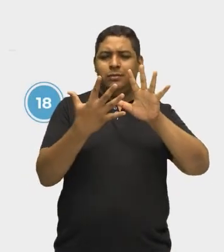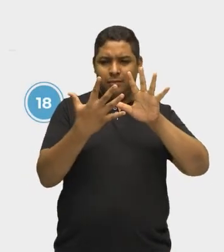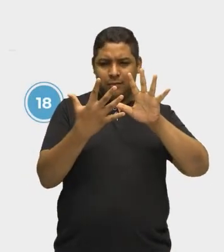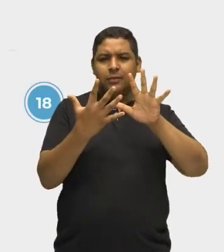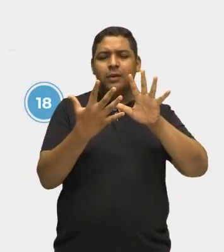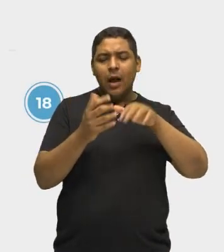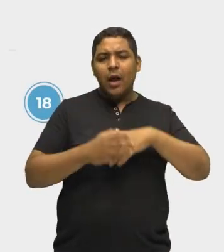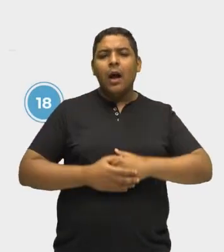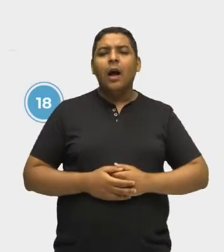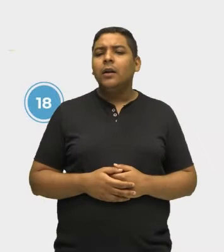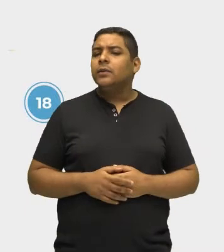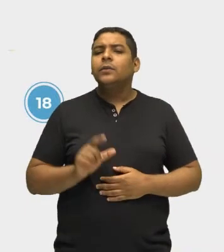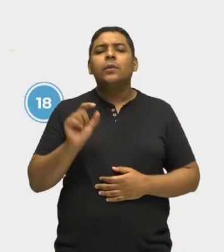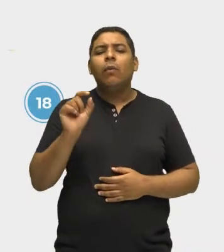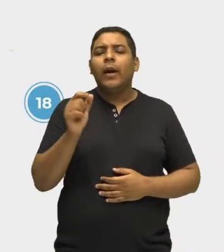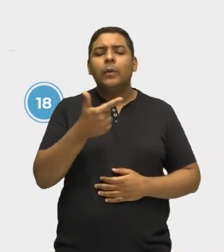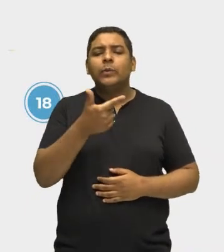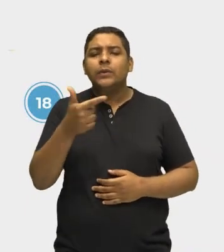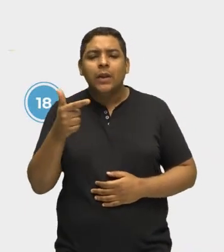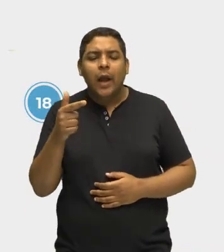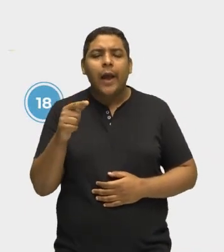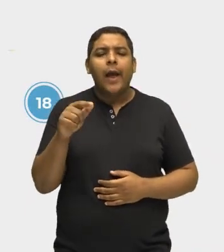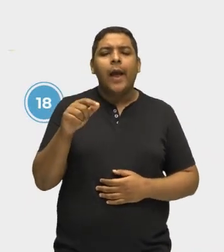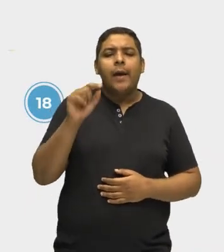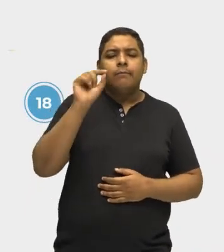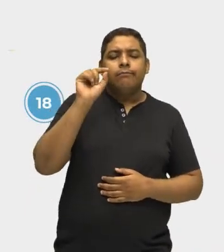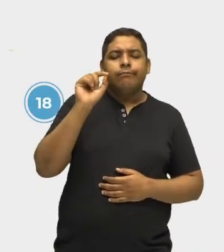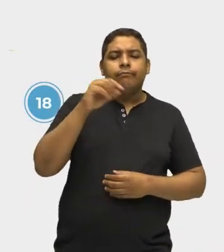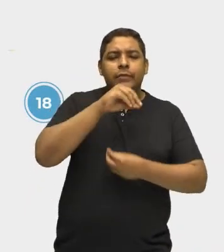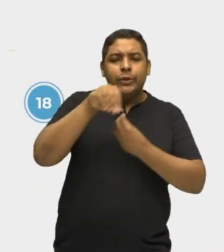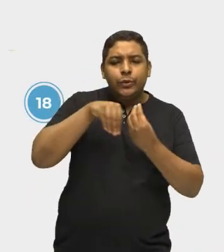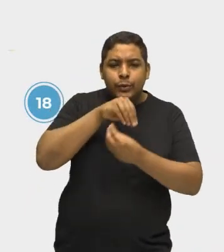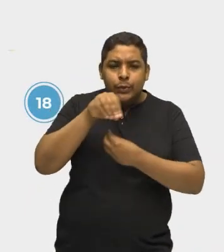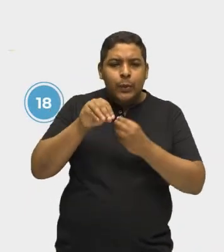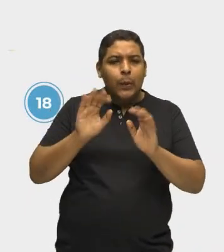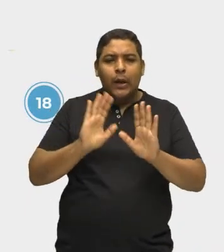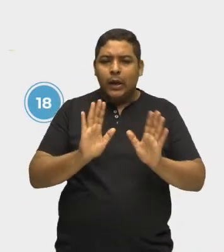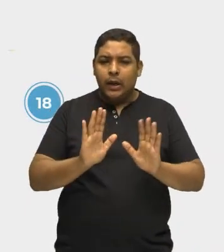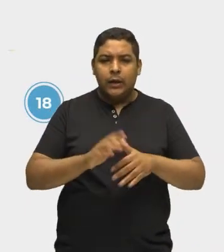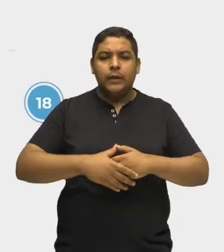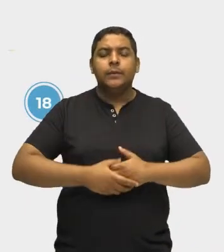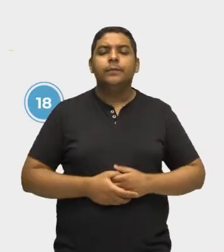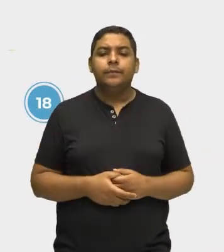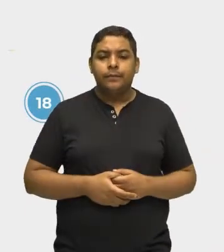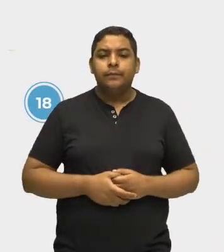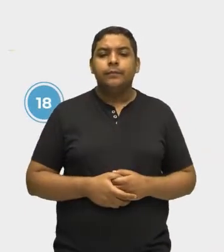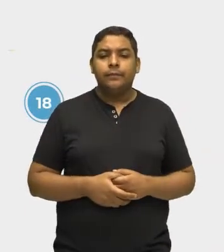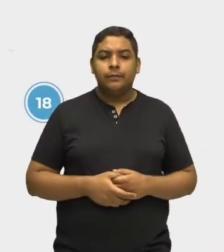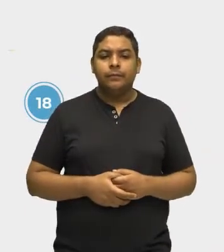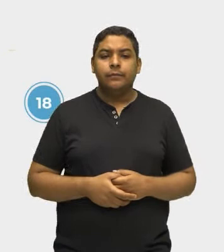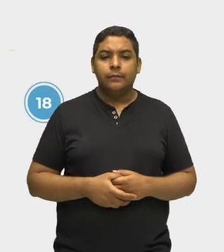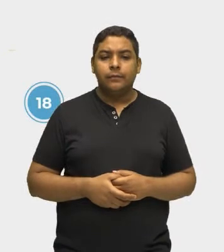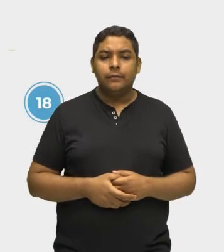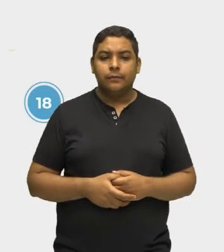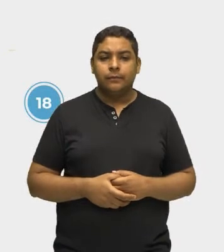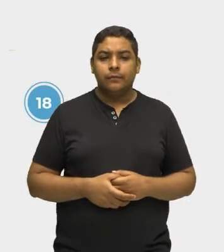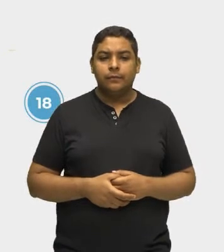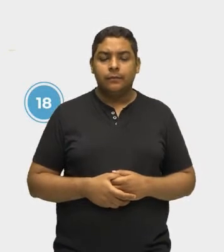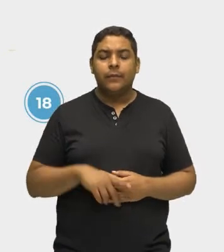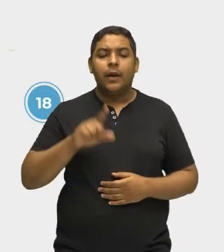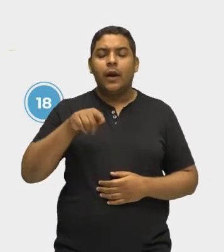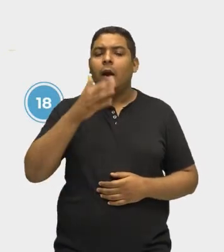apresentam vestígios de pigmentos em comum entre ambas. A mistura de cores complementares pode gerar